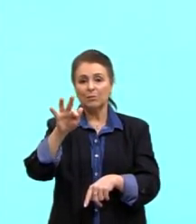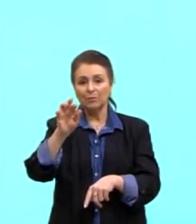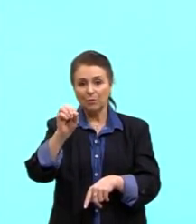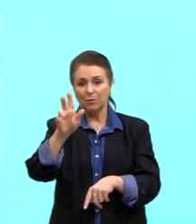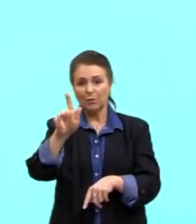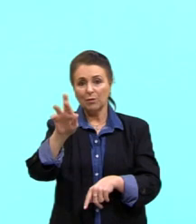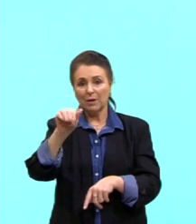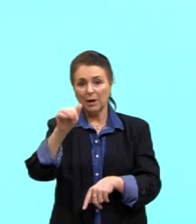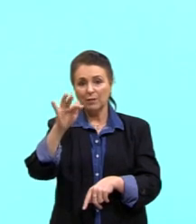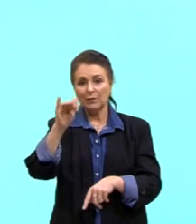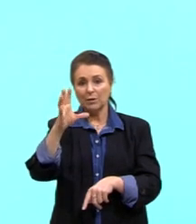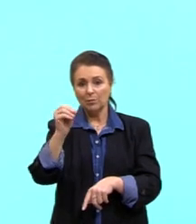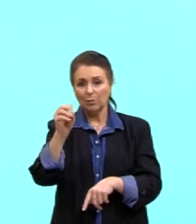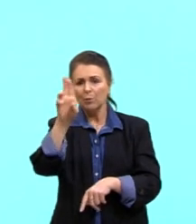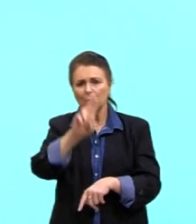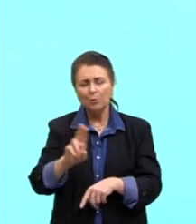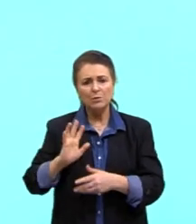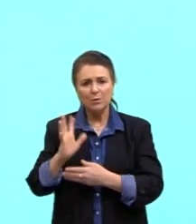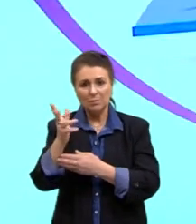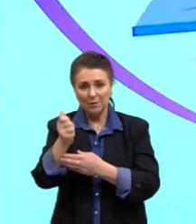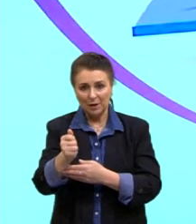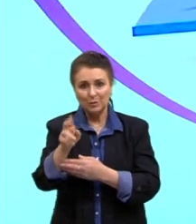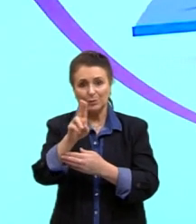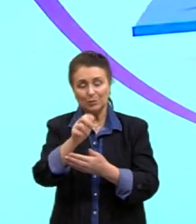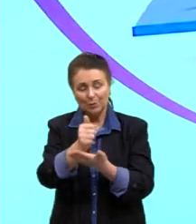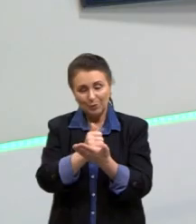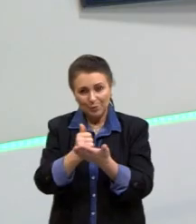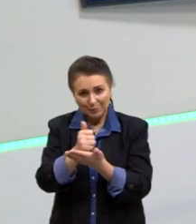esses dados, né? Se baseiem nisso daí.